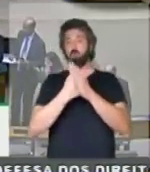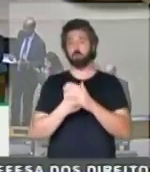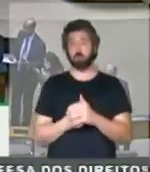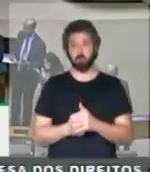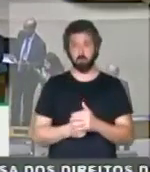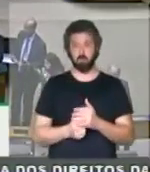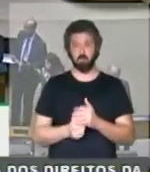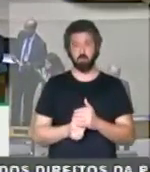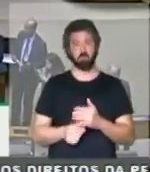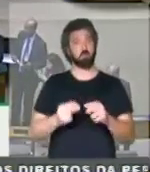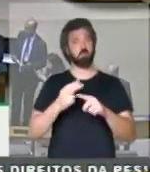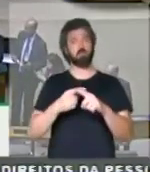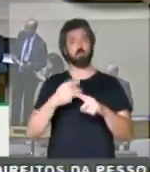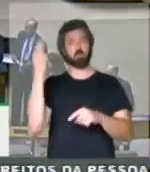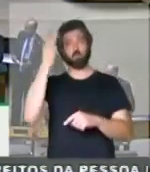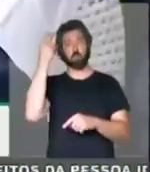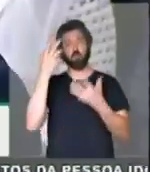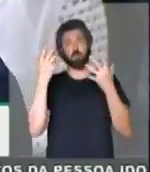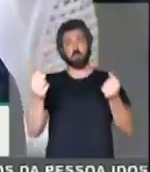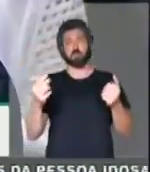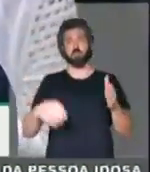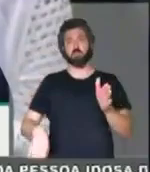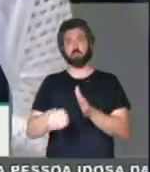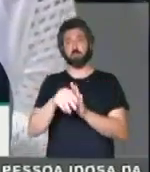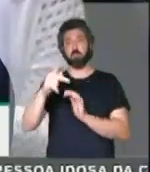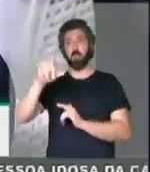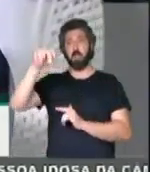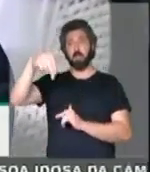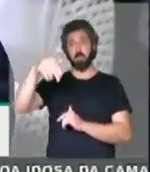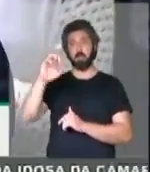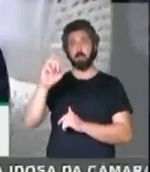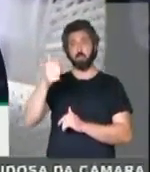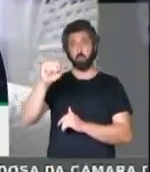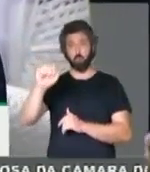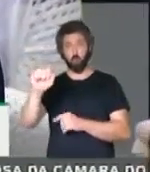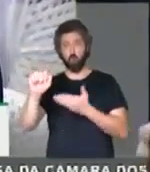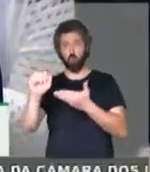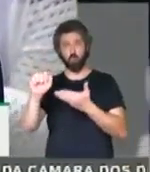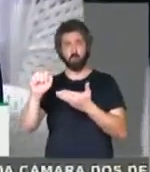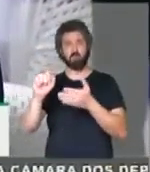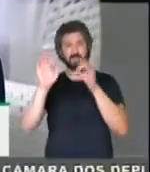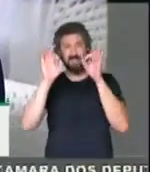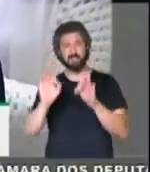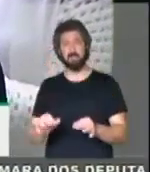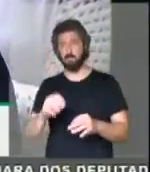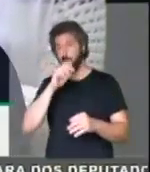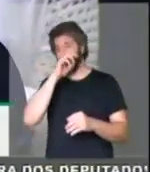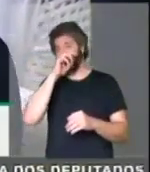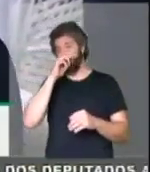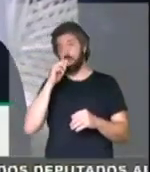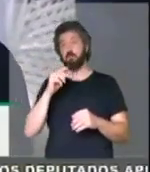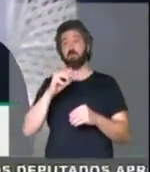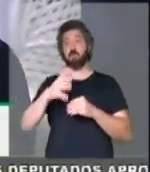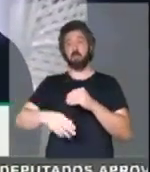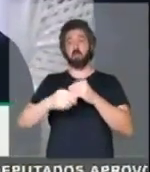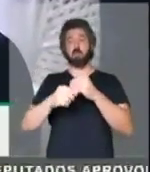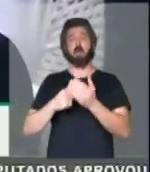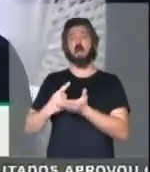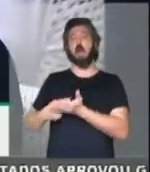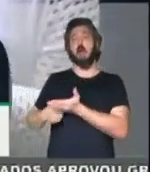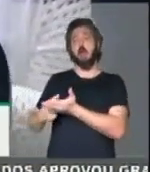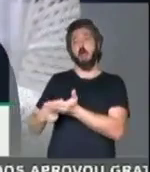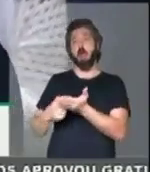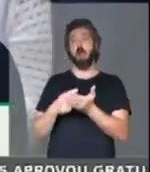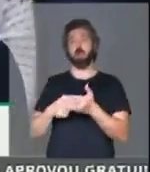obstrução porque é inadimissível chegamos ao pl18 para exatamente fazer com que esse grande